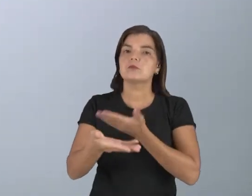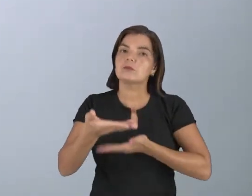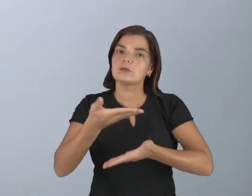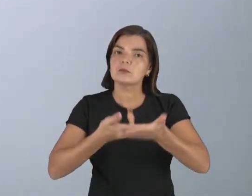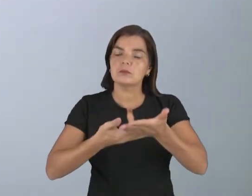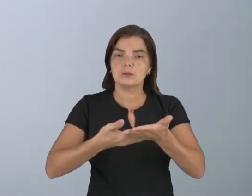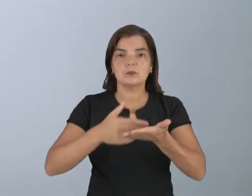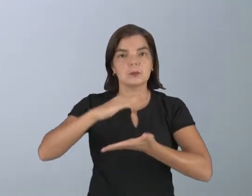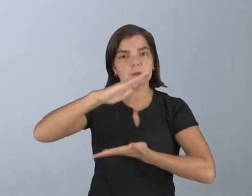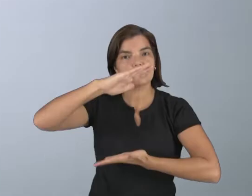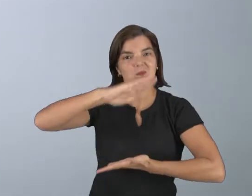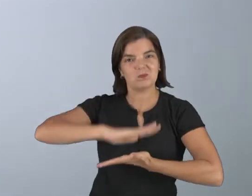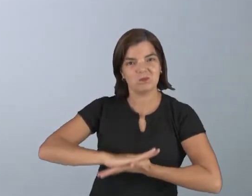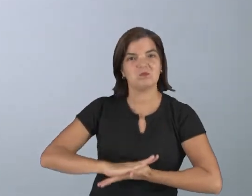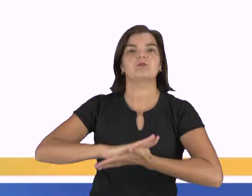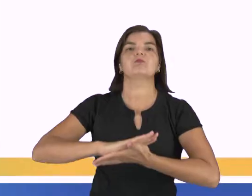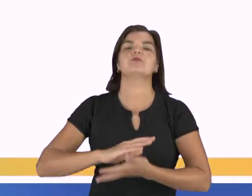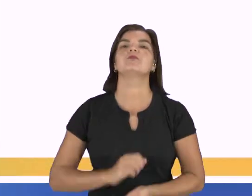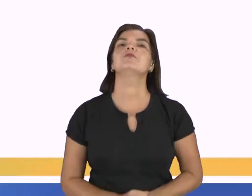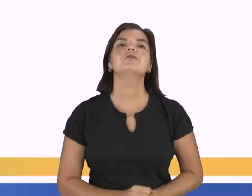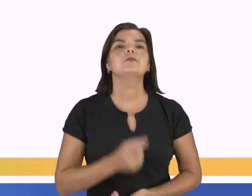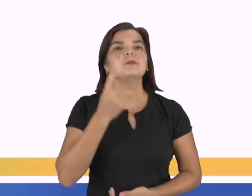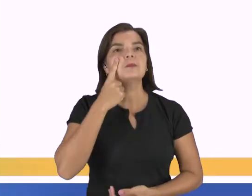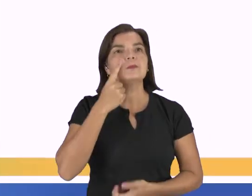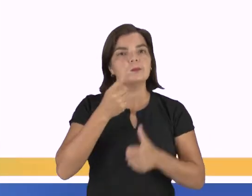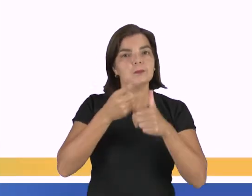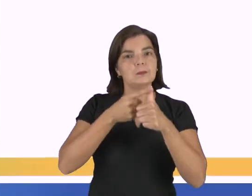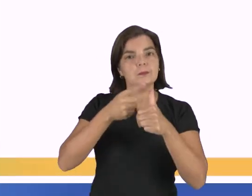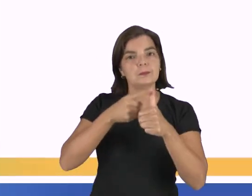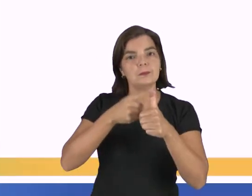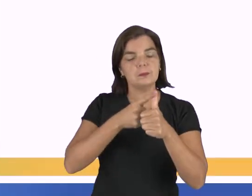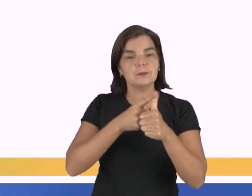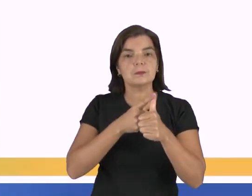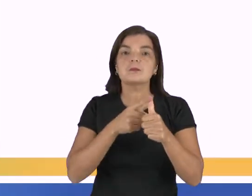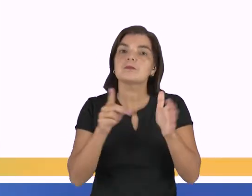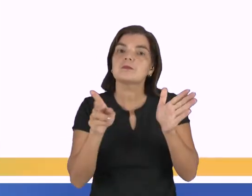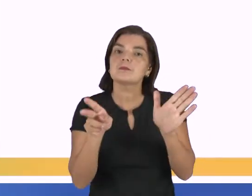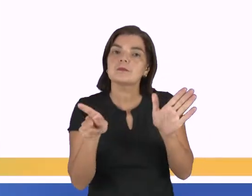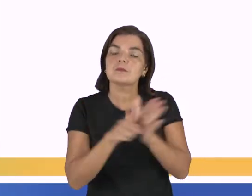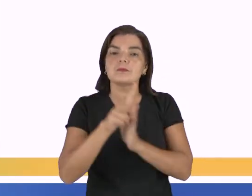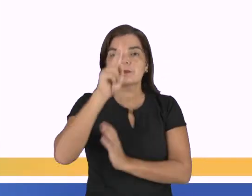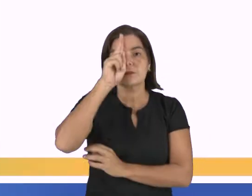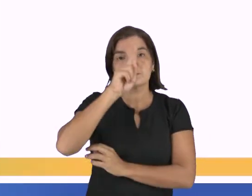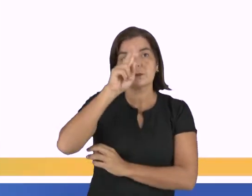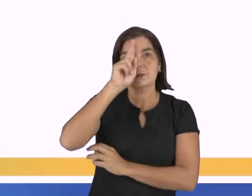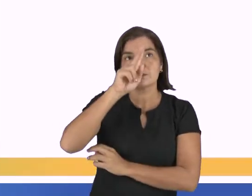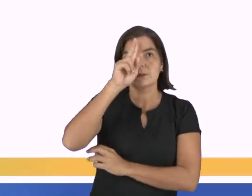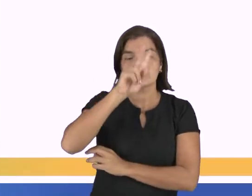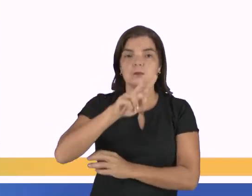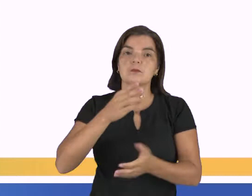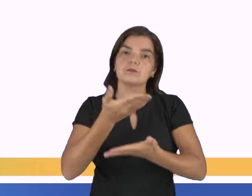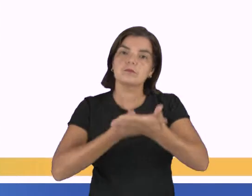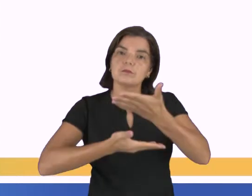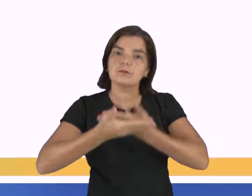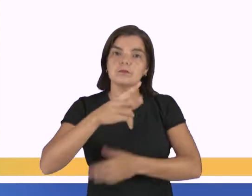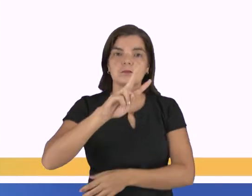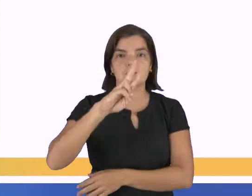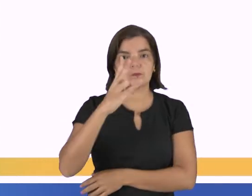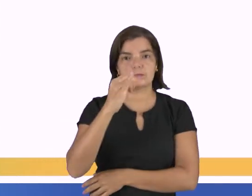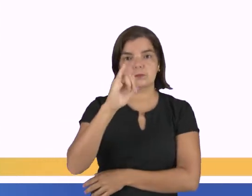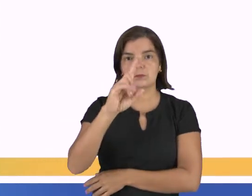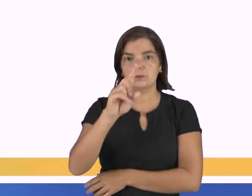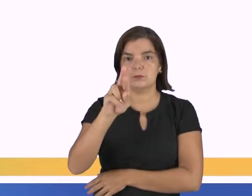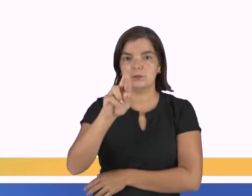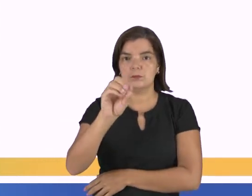à pressão. Então, primeiro eu trago para vocês que quando a gente fala de princípio de Steve, primeiro tem que lembrar que isso se relaciona à hidrostática.